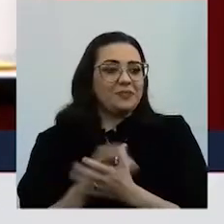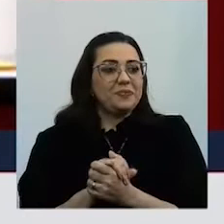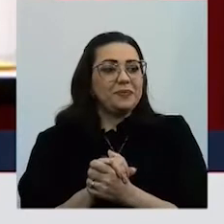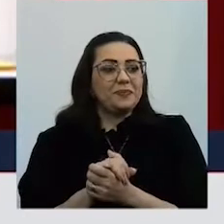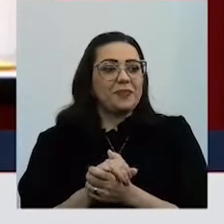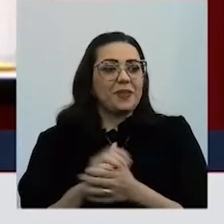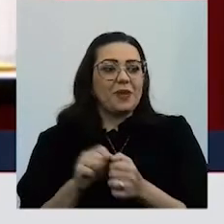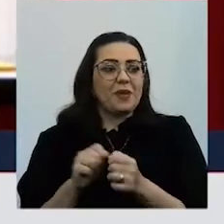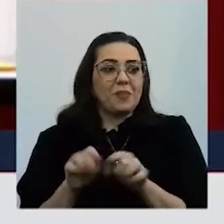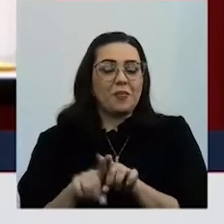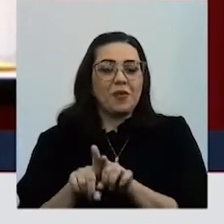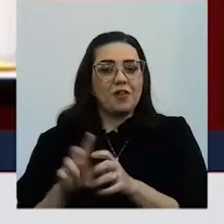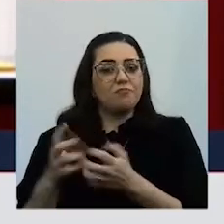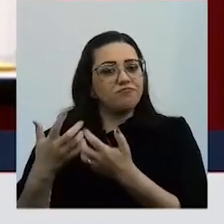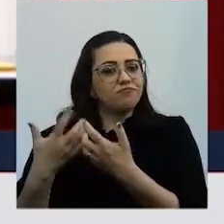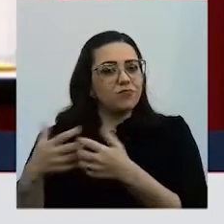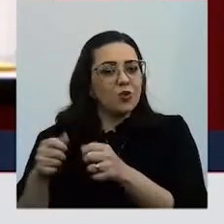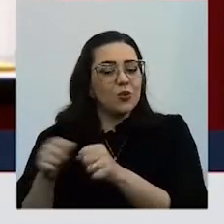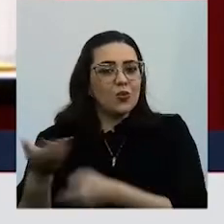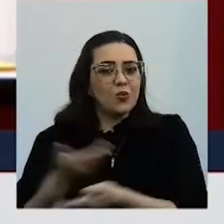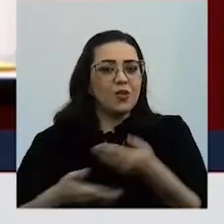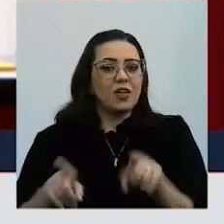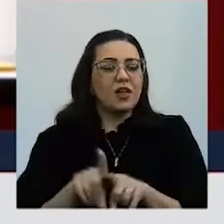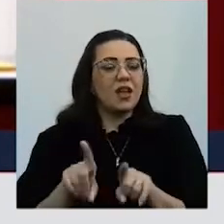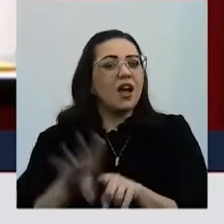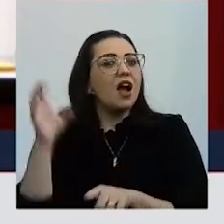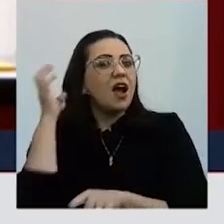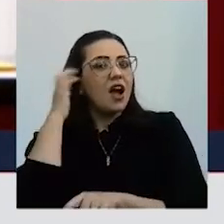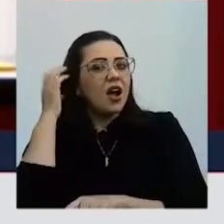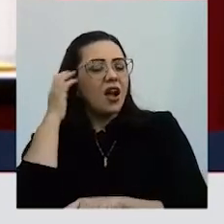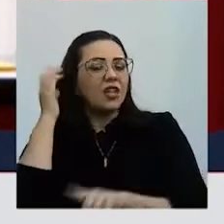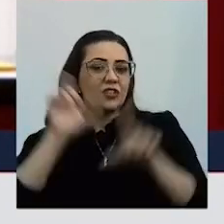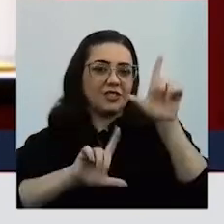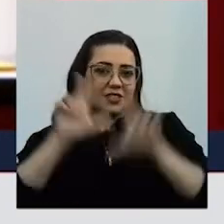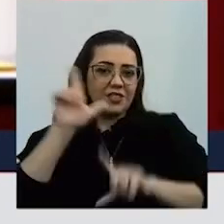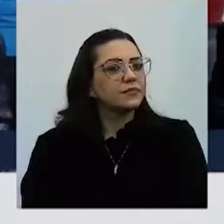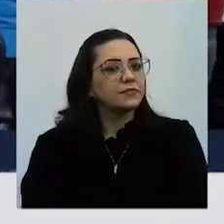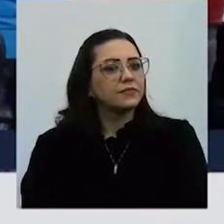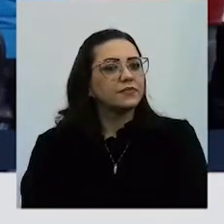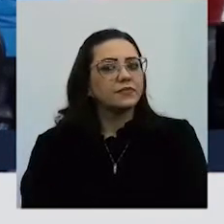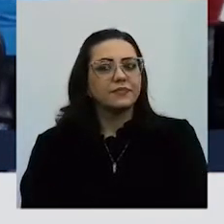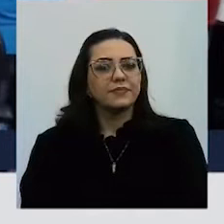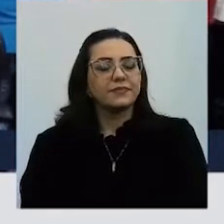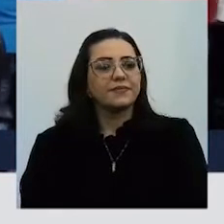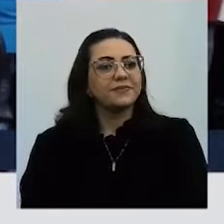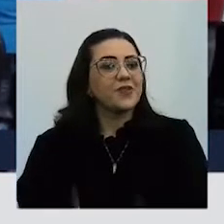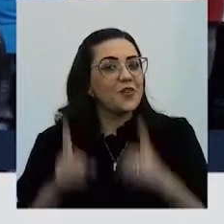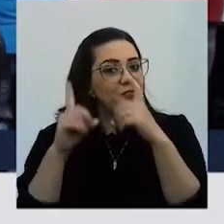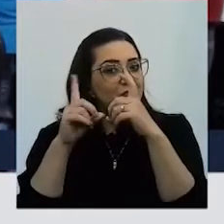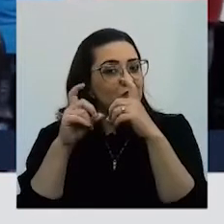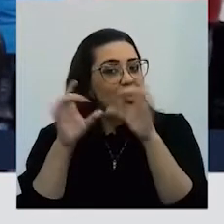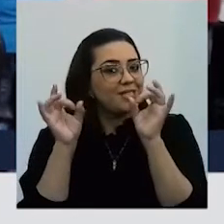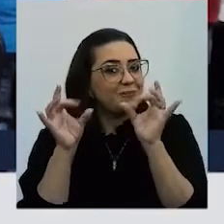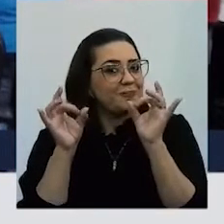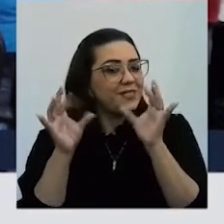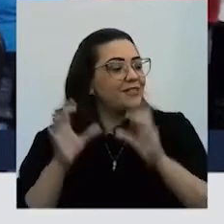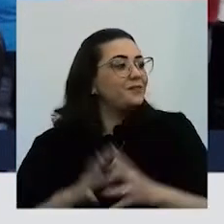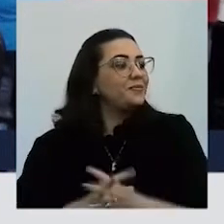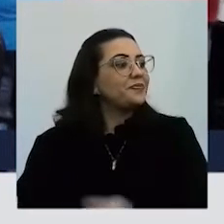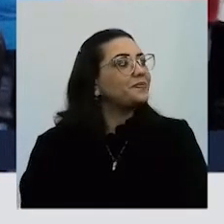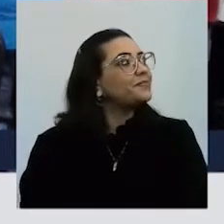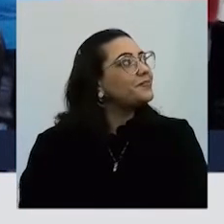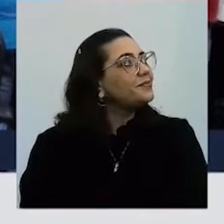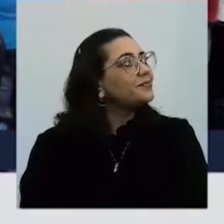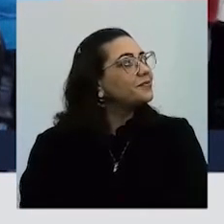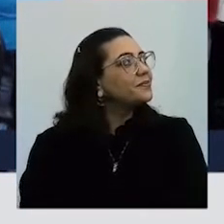cidadão votuporanguense, que são as maiores honrarias que podem ser concedidas no município. O primeiro homenageado foi